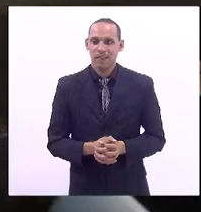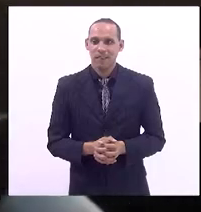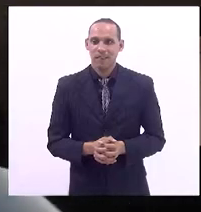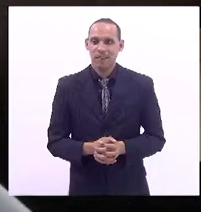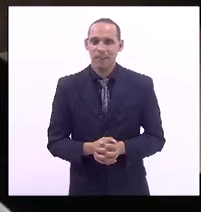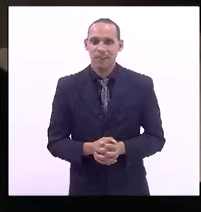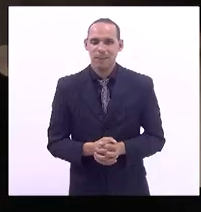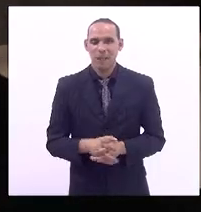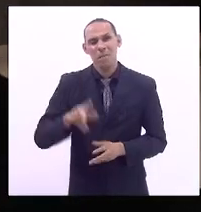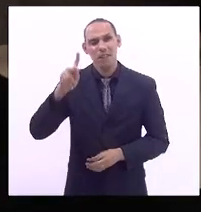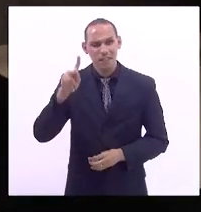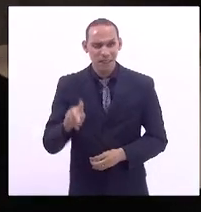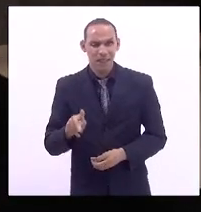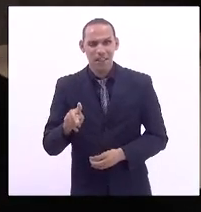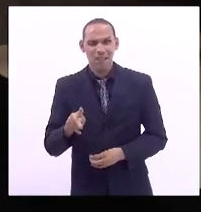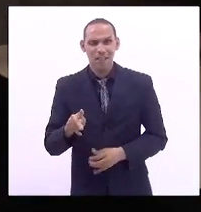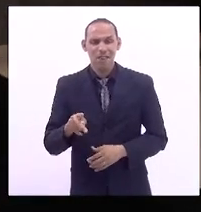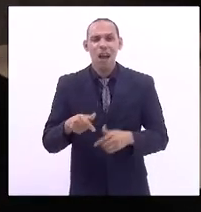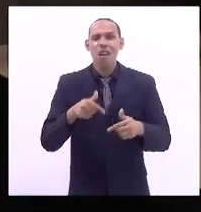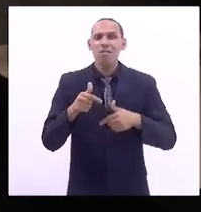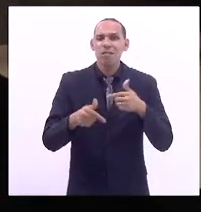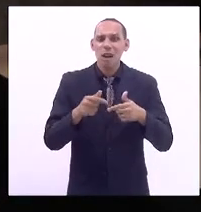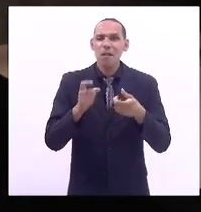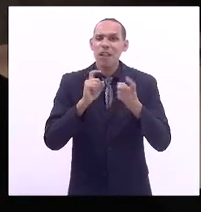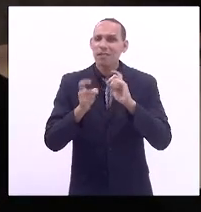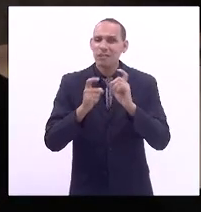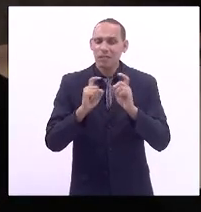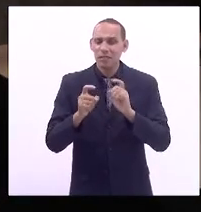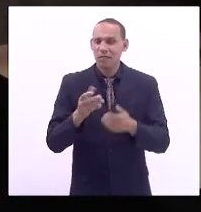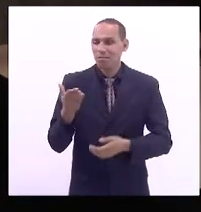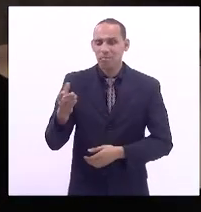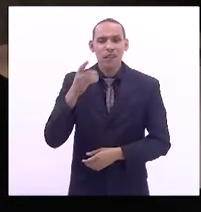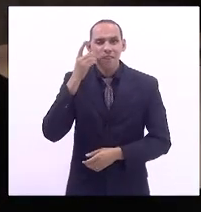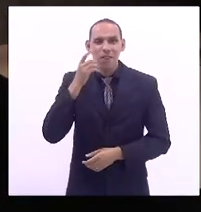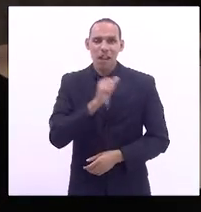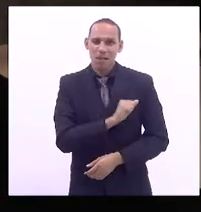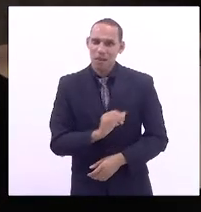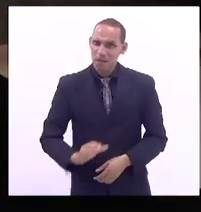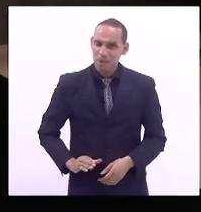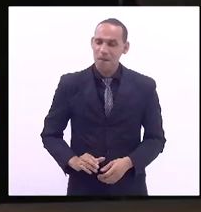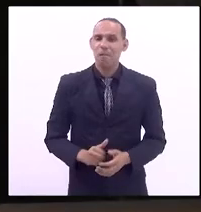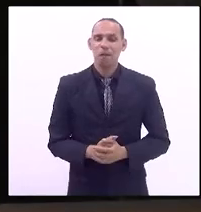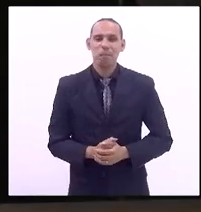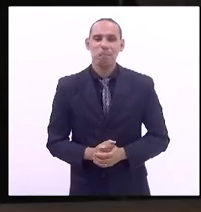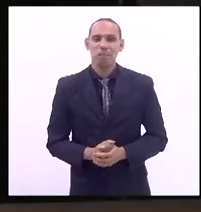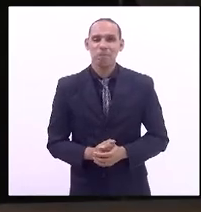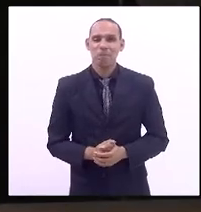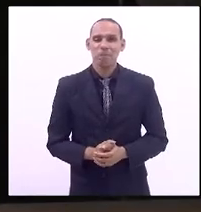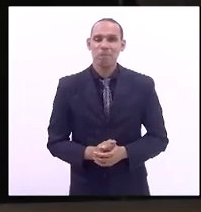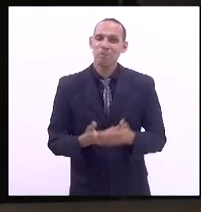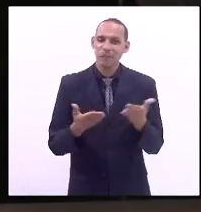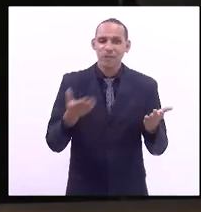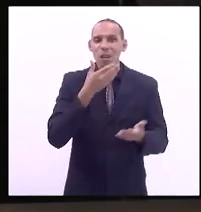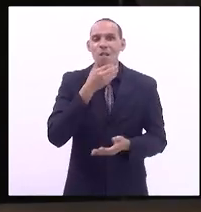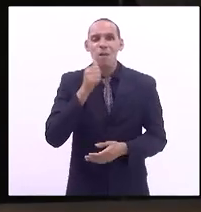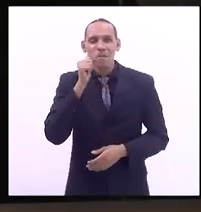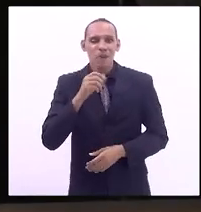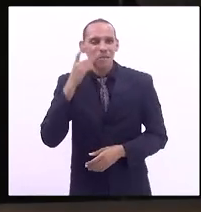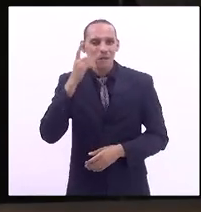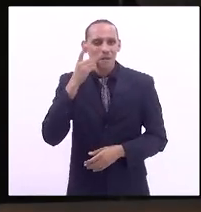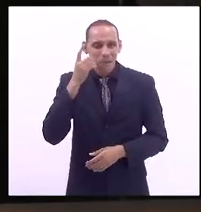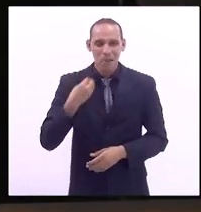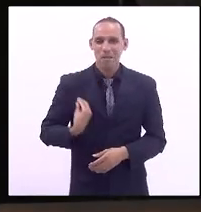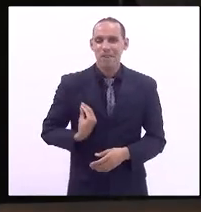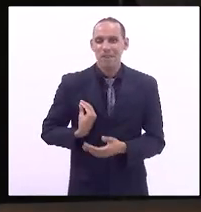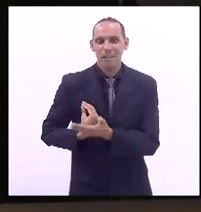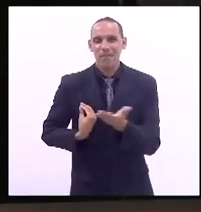o próprio teto os trabalhos desta sessão o deputado André Ceciliano senhoras deputadas presentes e